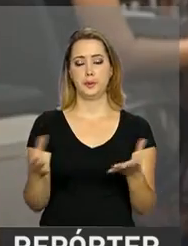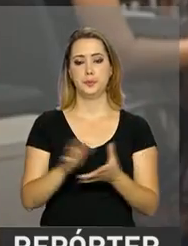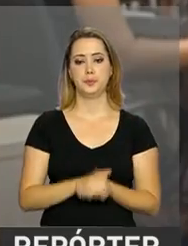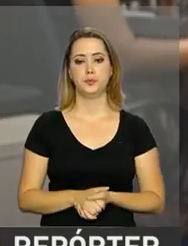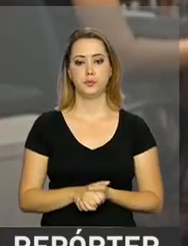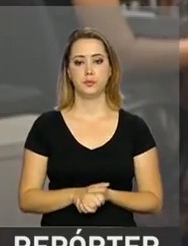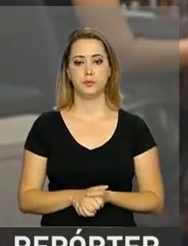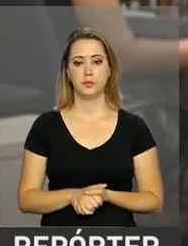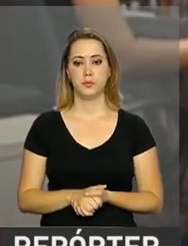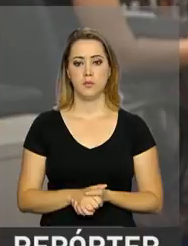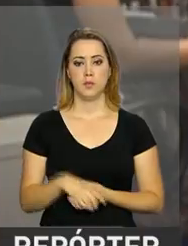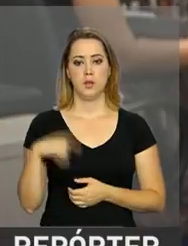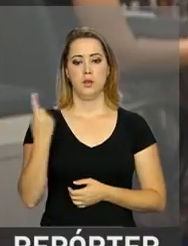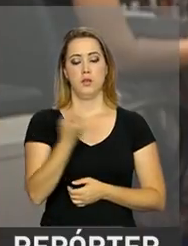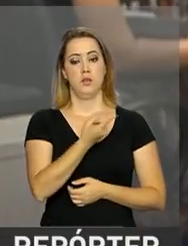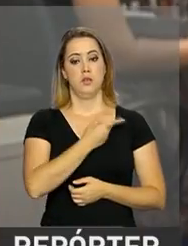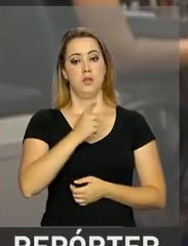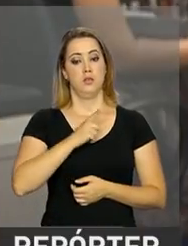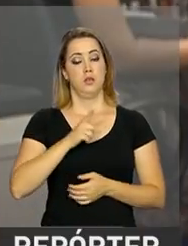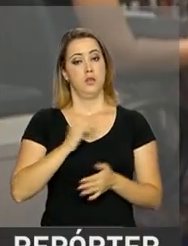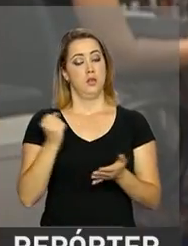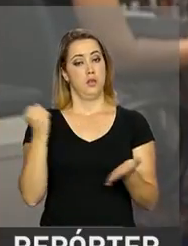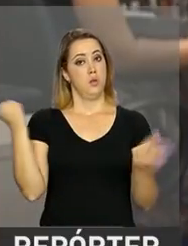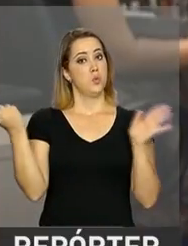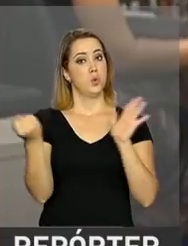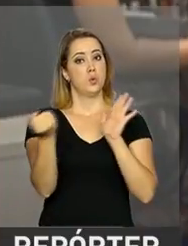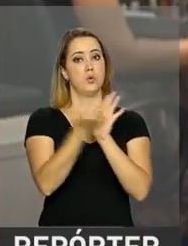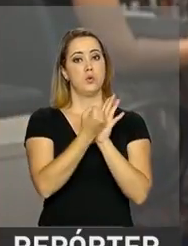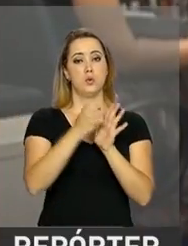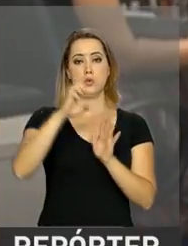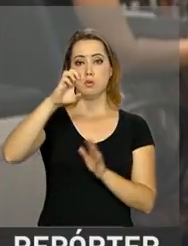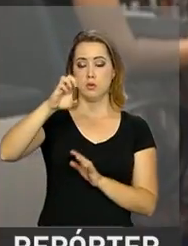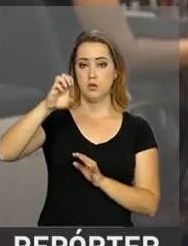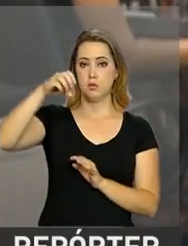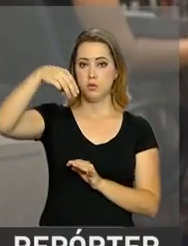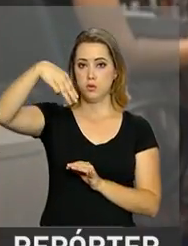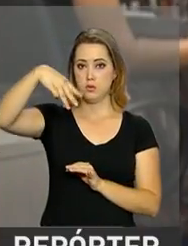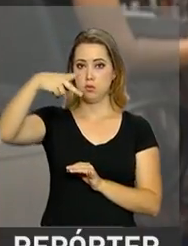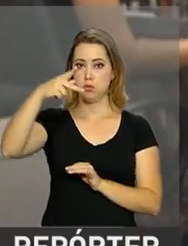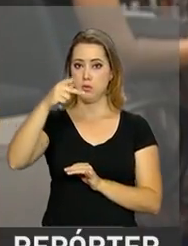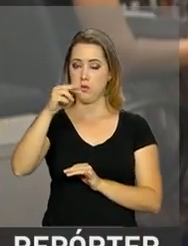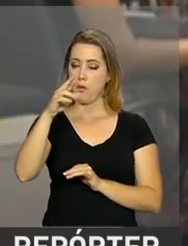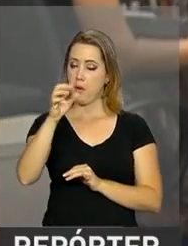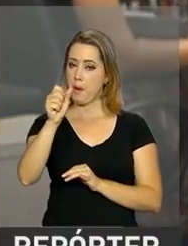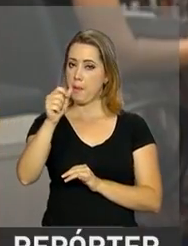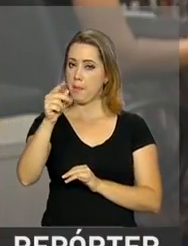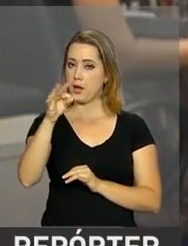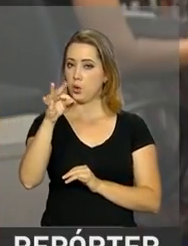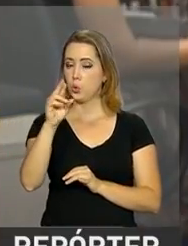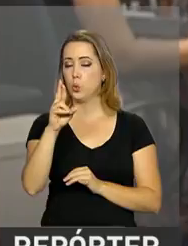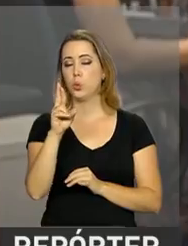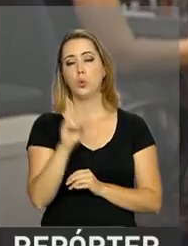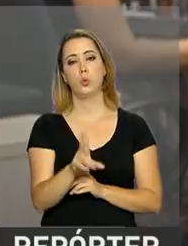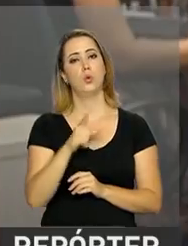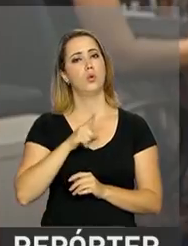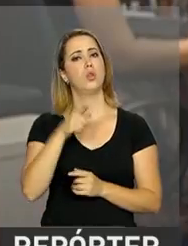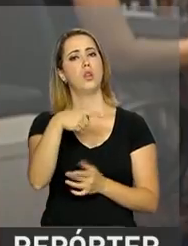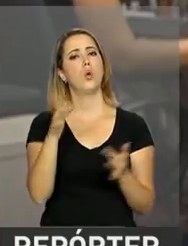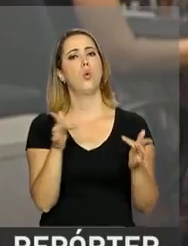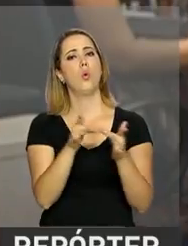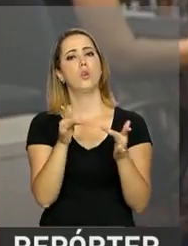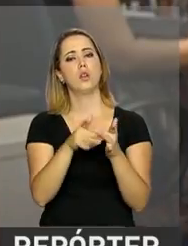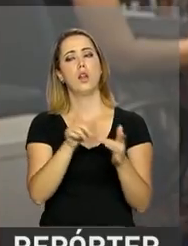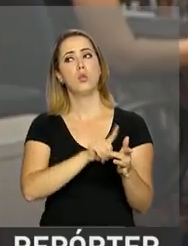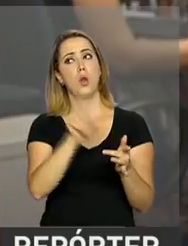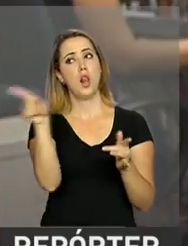fato de nós termos cel da imber Tour ela vai nos disponibilizar o contato de agências chinesas que caso eles